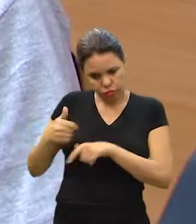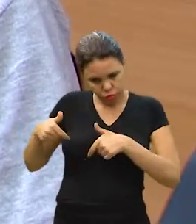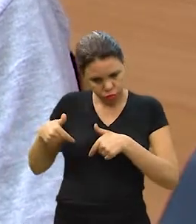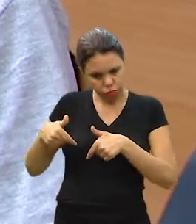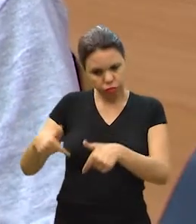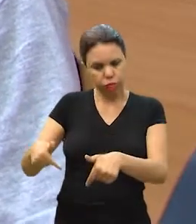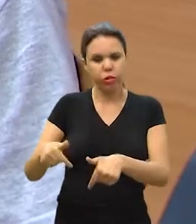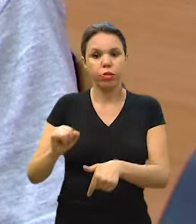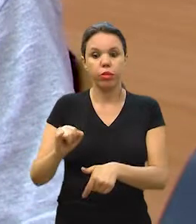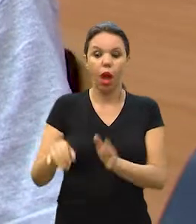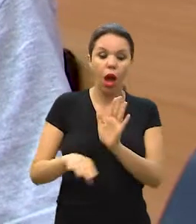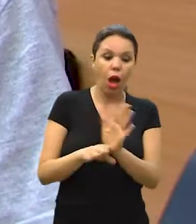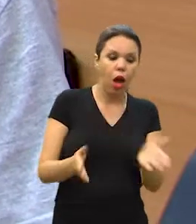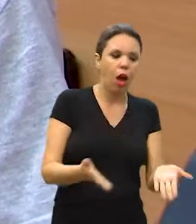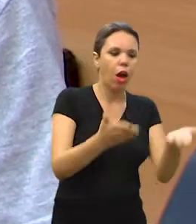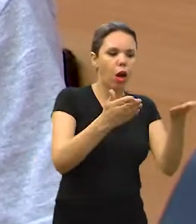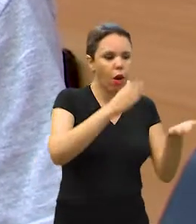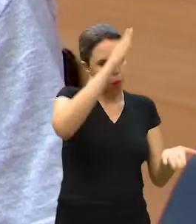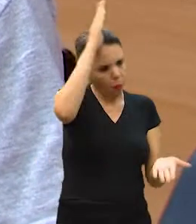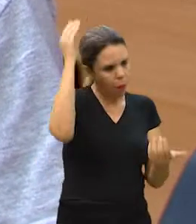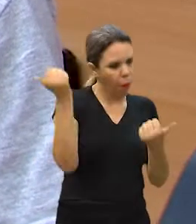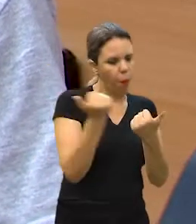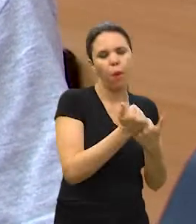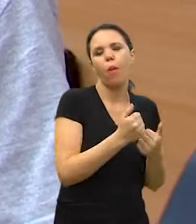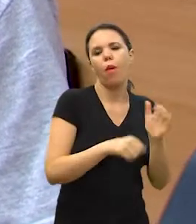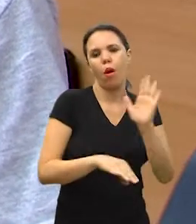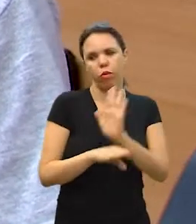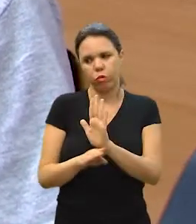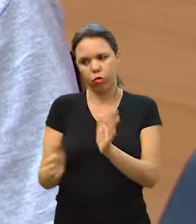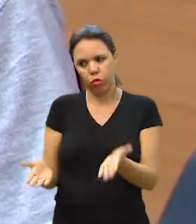vai atuar auxiliando o bombeiro